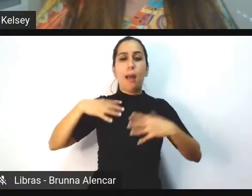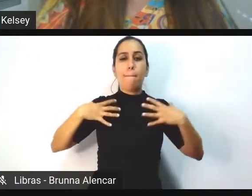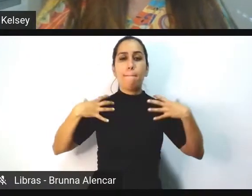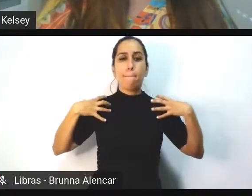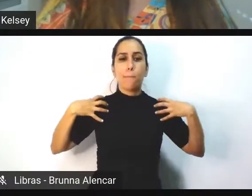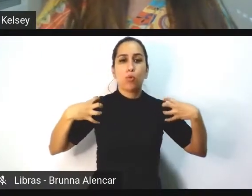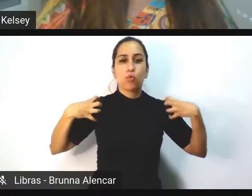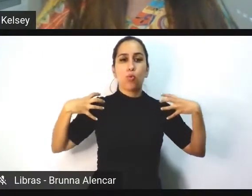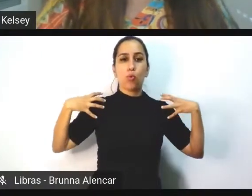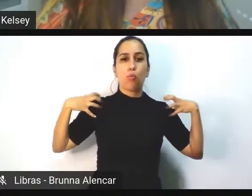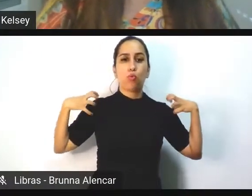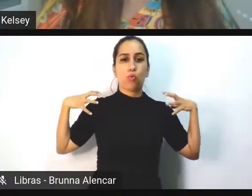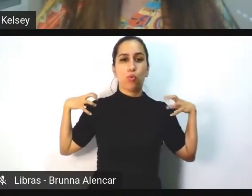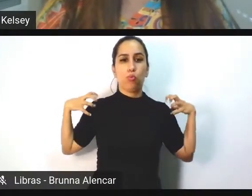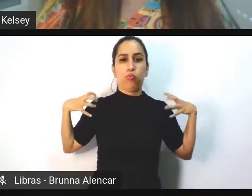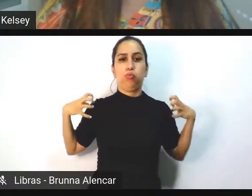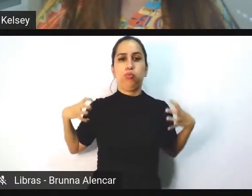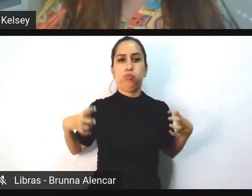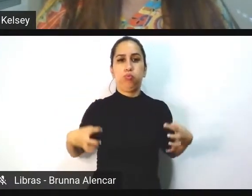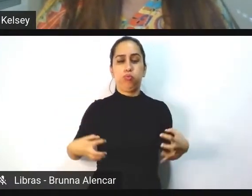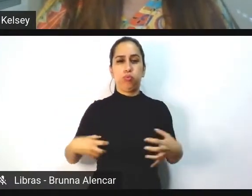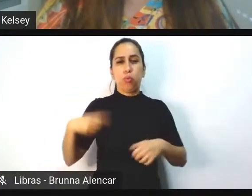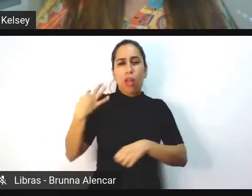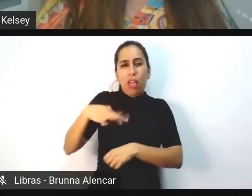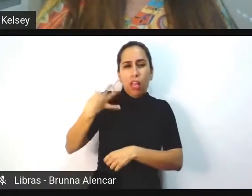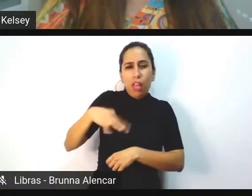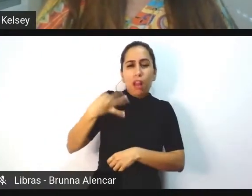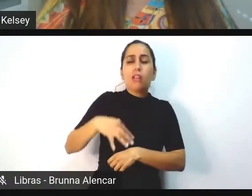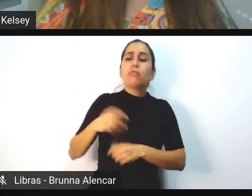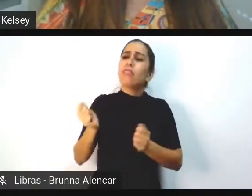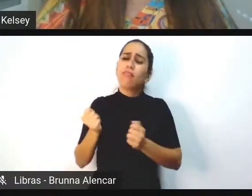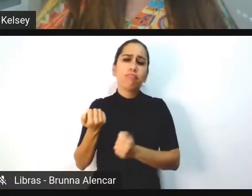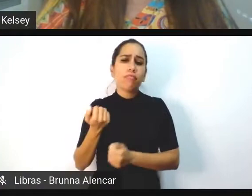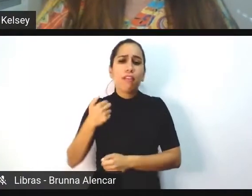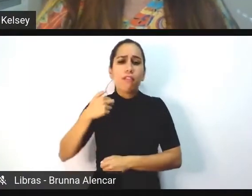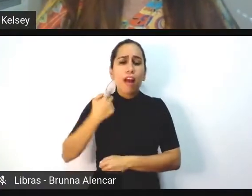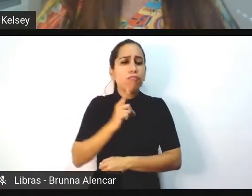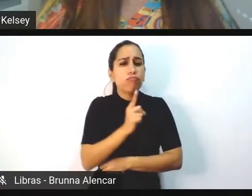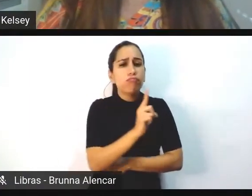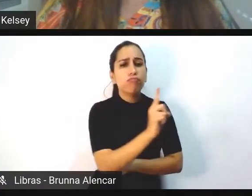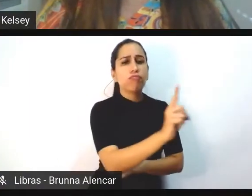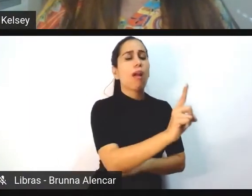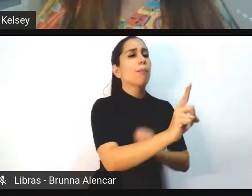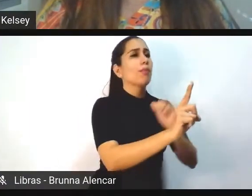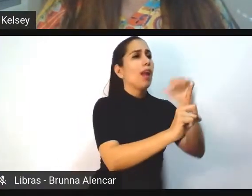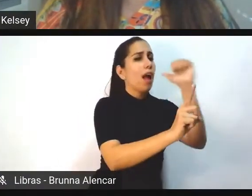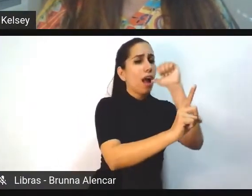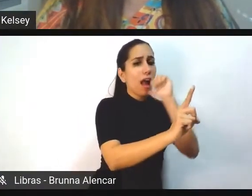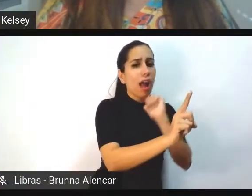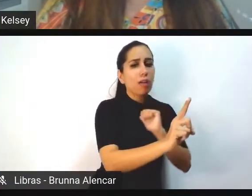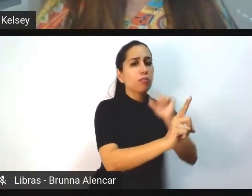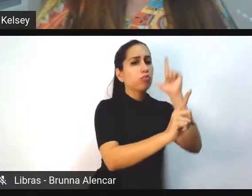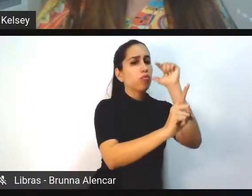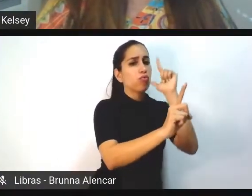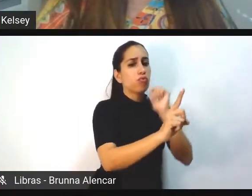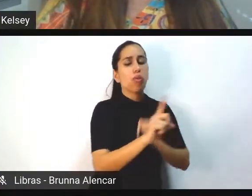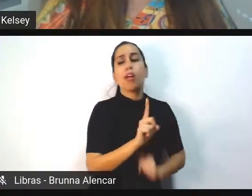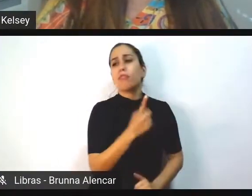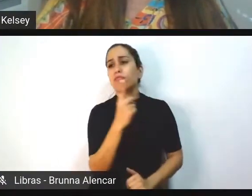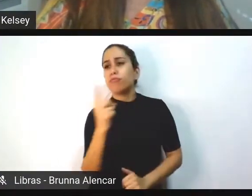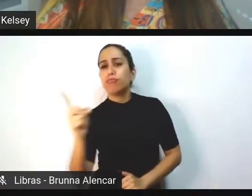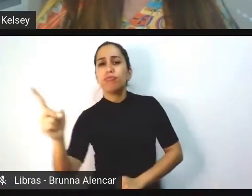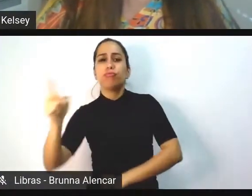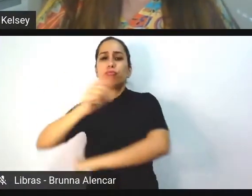né? E beber uma água, ir até a janela, intercalar, né? E